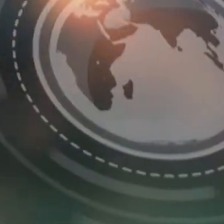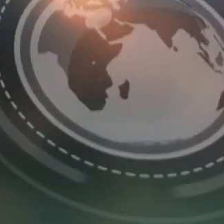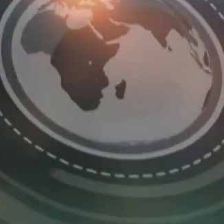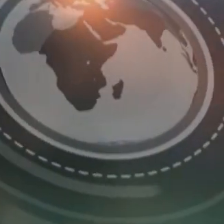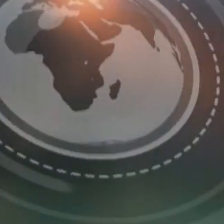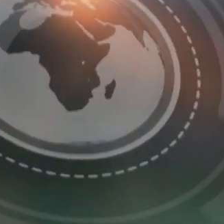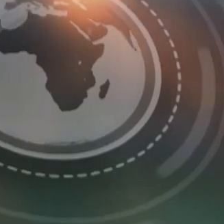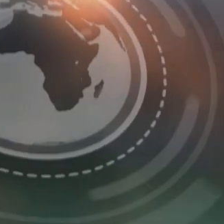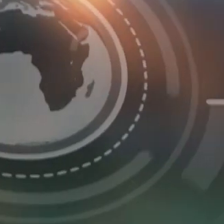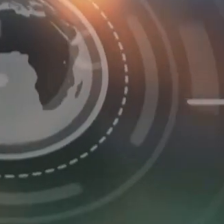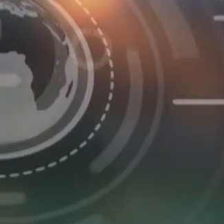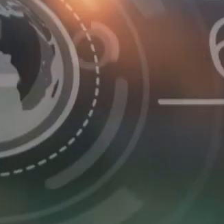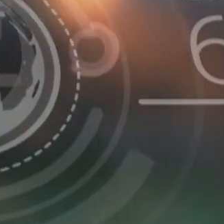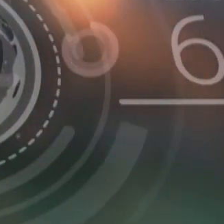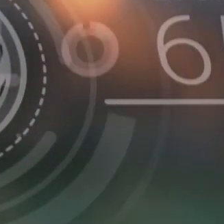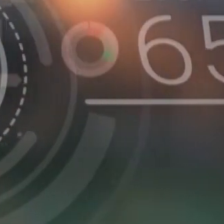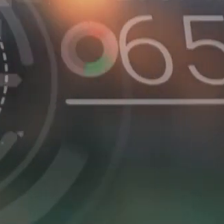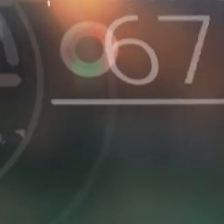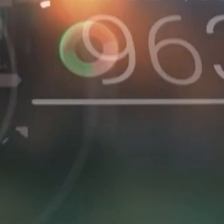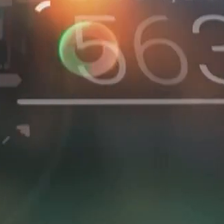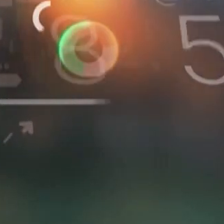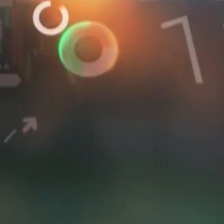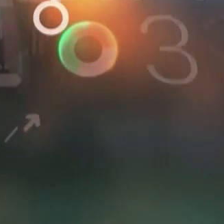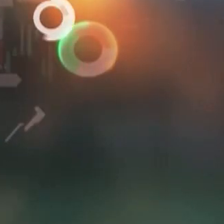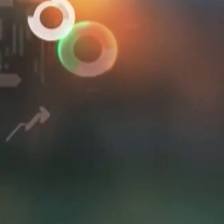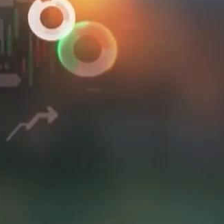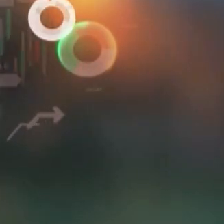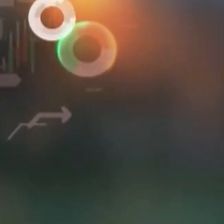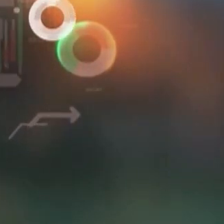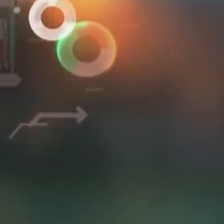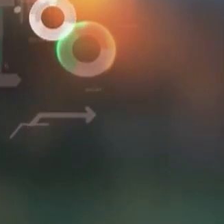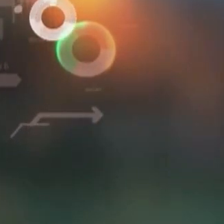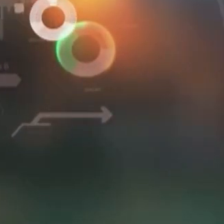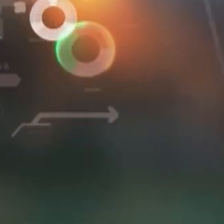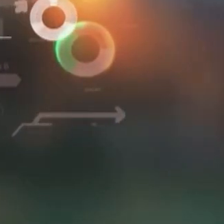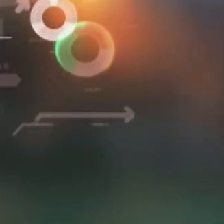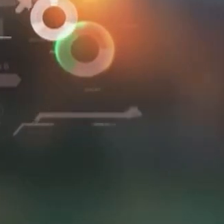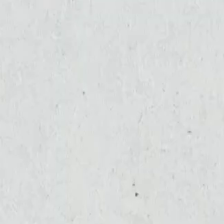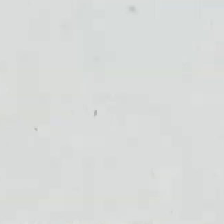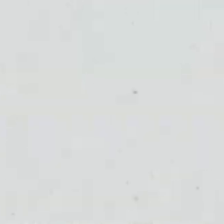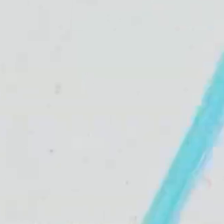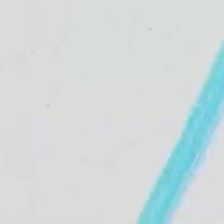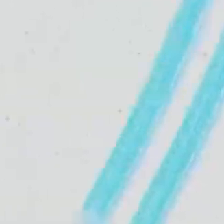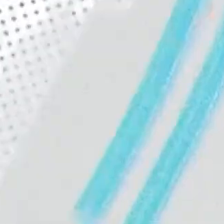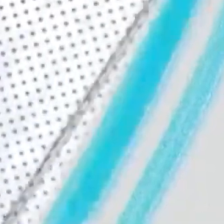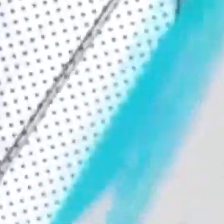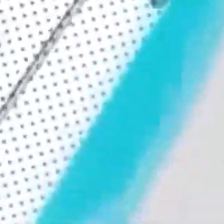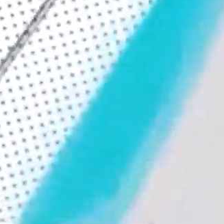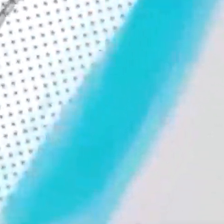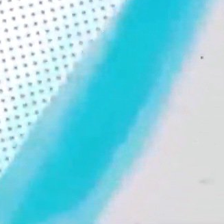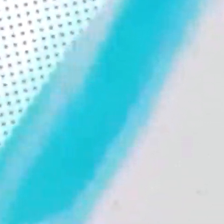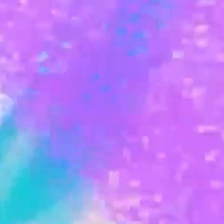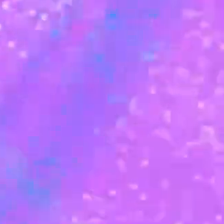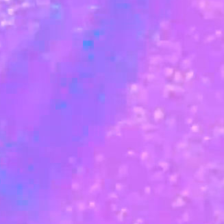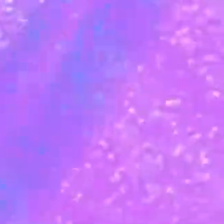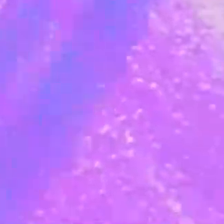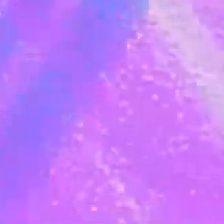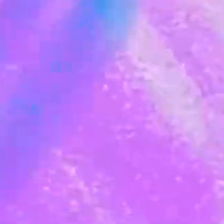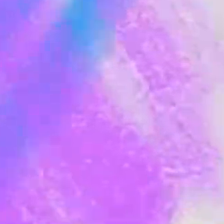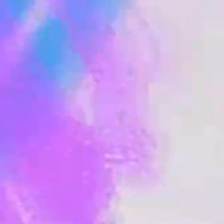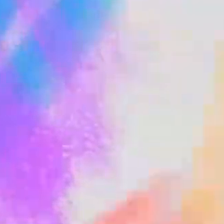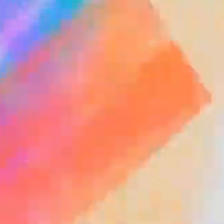ser autossuficiente. Então a importação do trigo, o trigo fica mais caro quando o dólar sobe. Quando você pensa na carne, a mesma